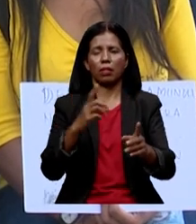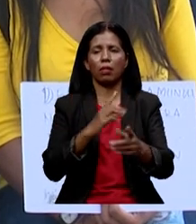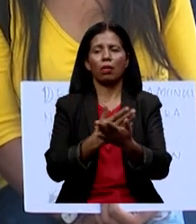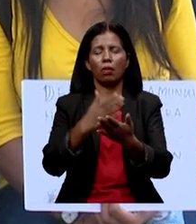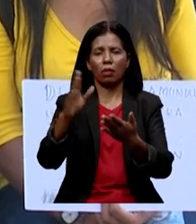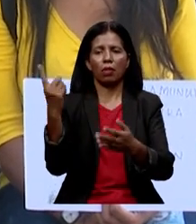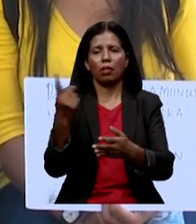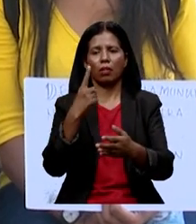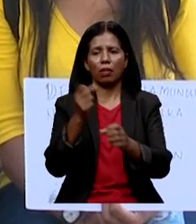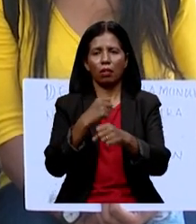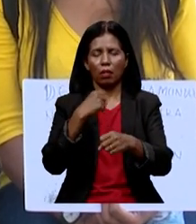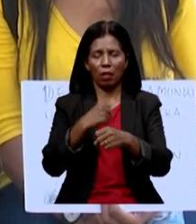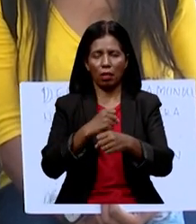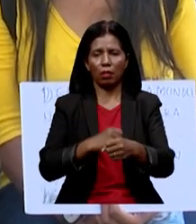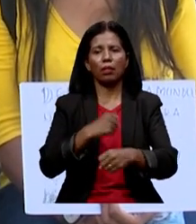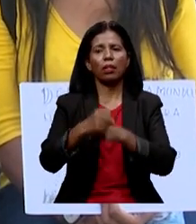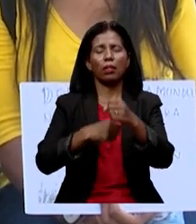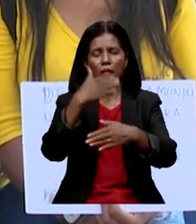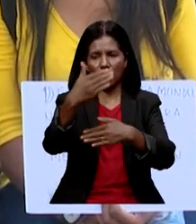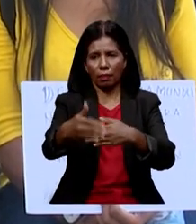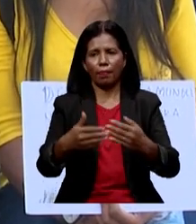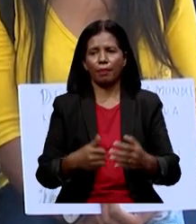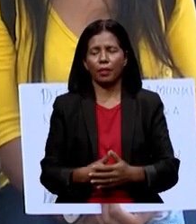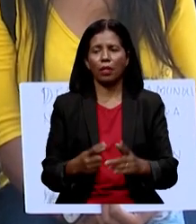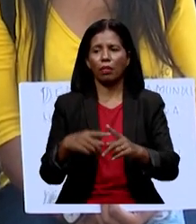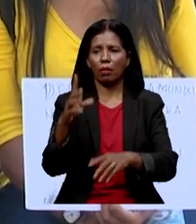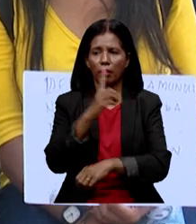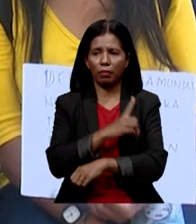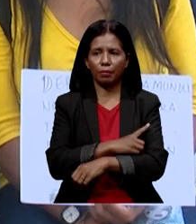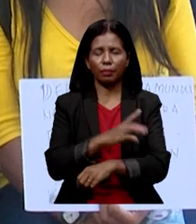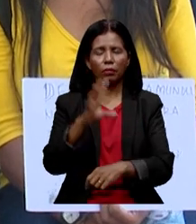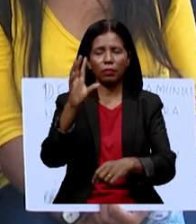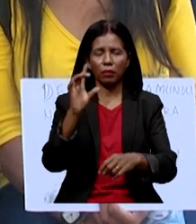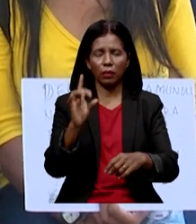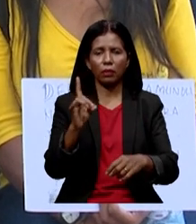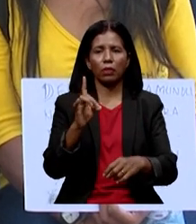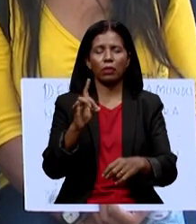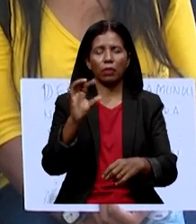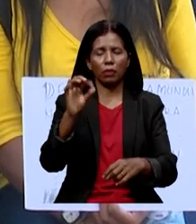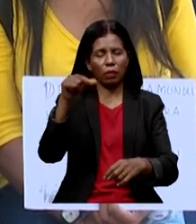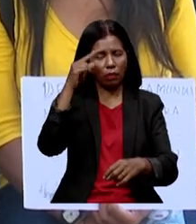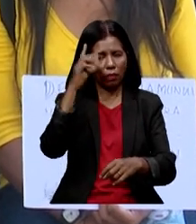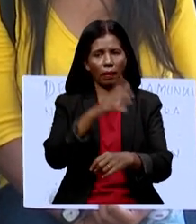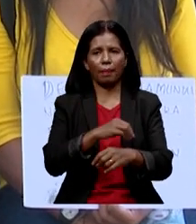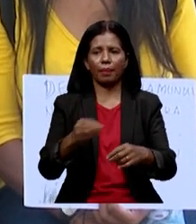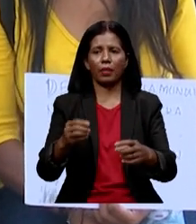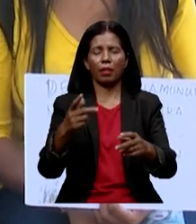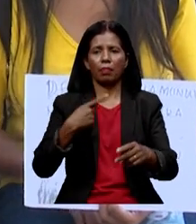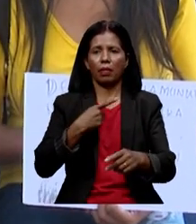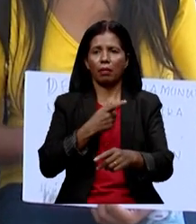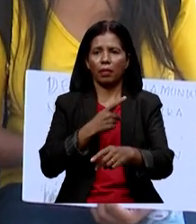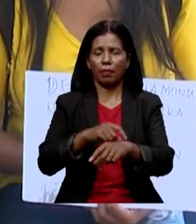no na fatin halo cada periodo mai be ohin loron nunu governo constitucional e organo legislativa parlamento